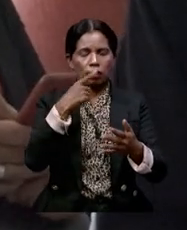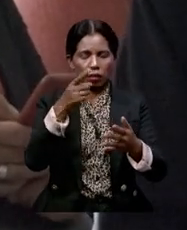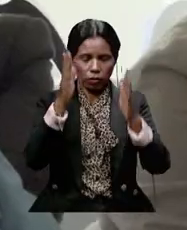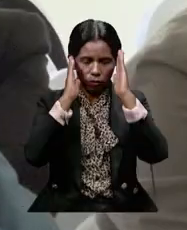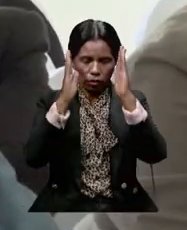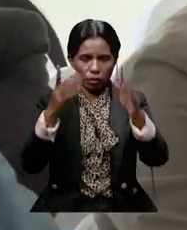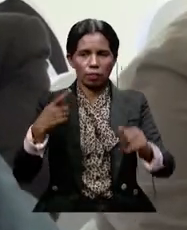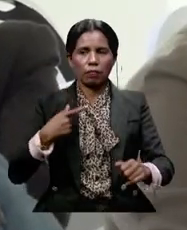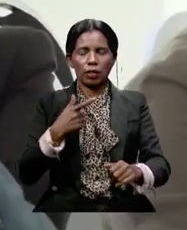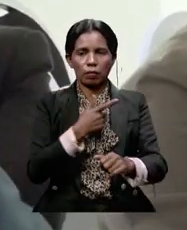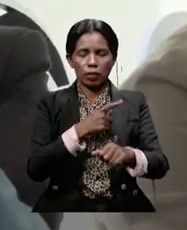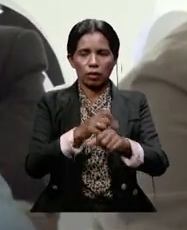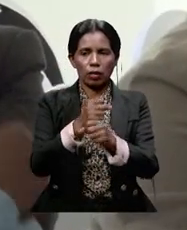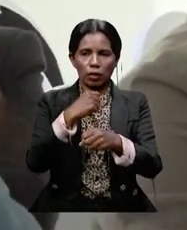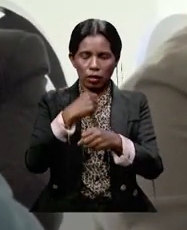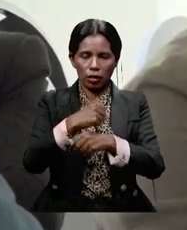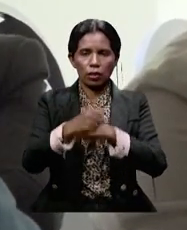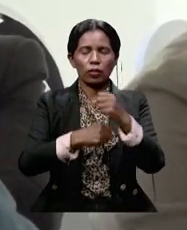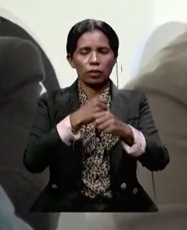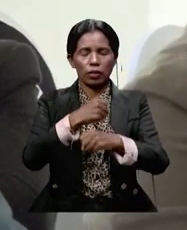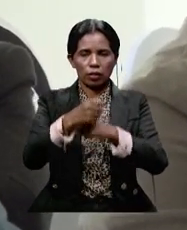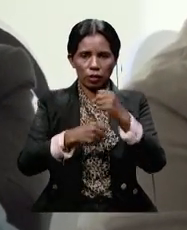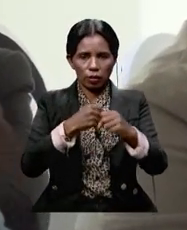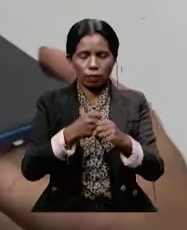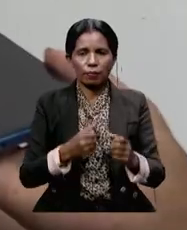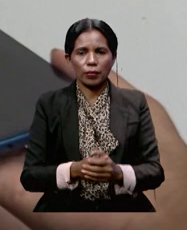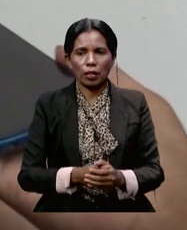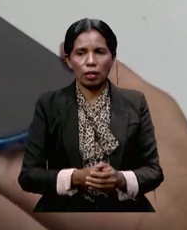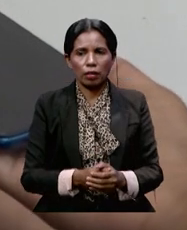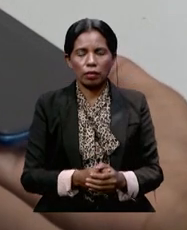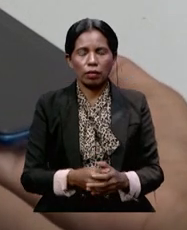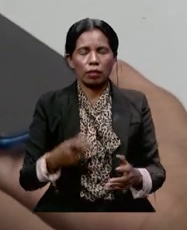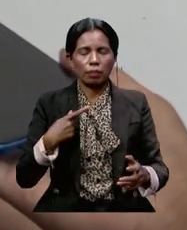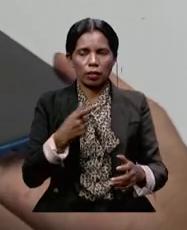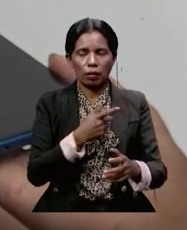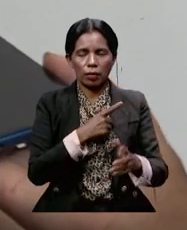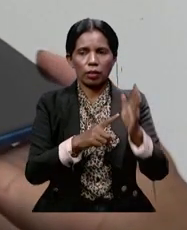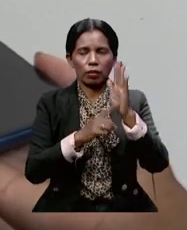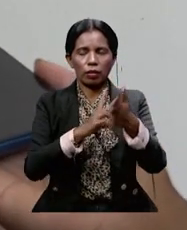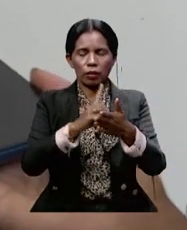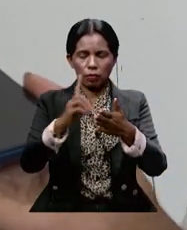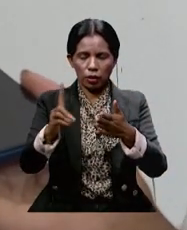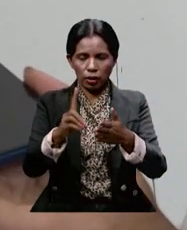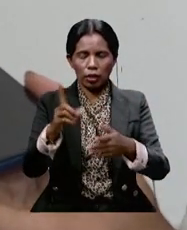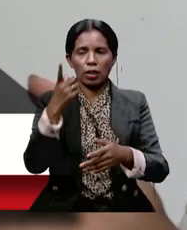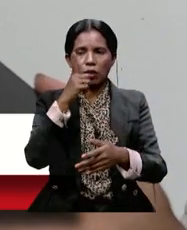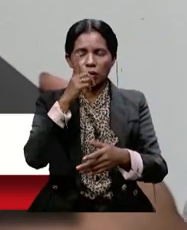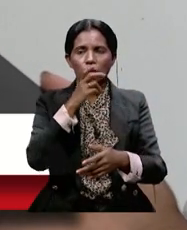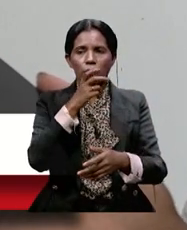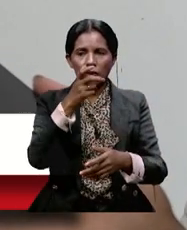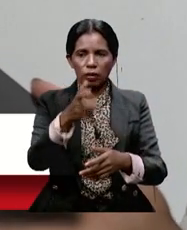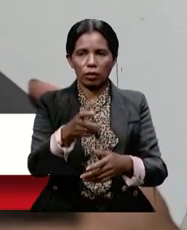consistentemente parlamento halo a cada tina. Parlamento proclama semana da língua portuguesa,